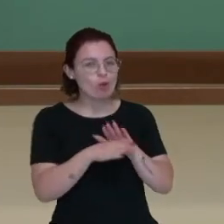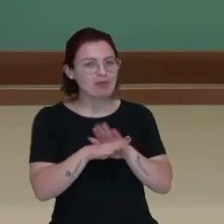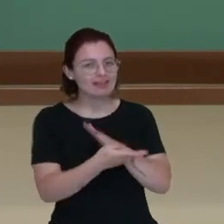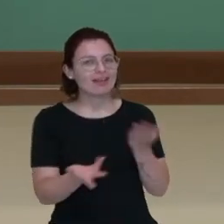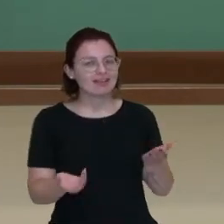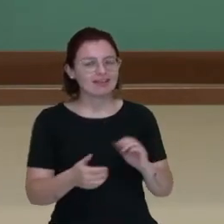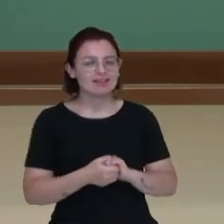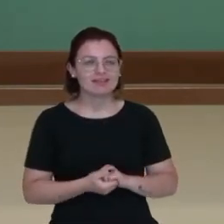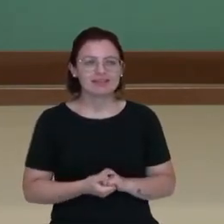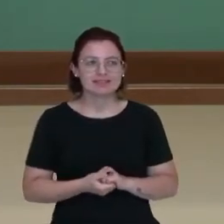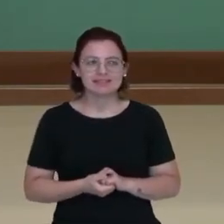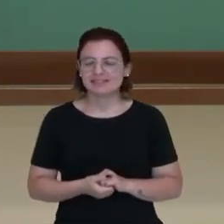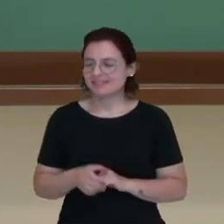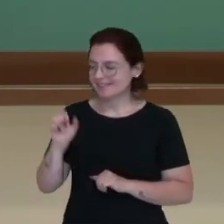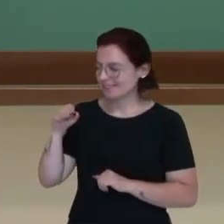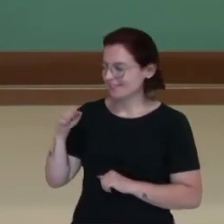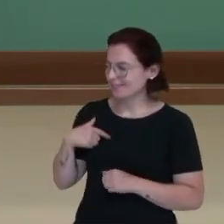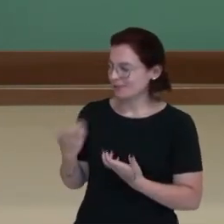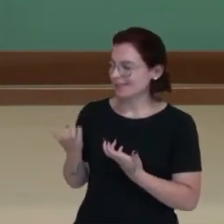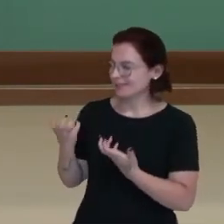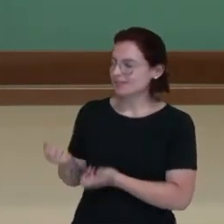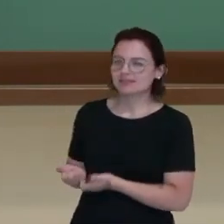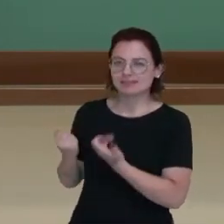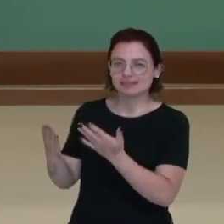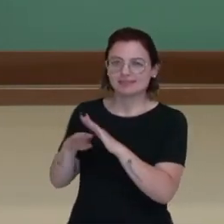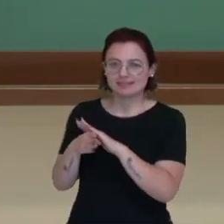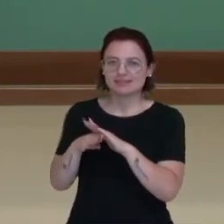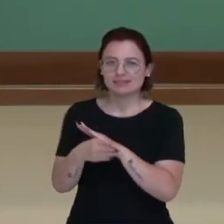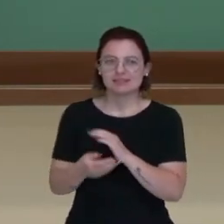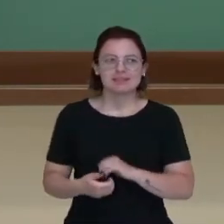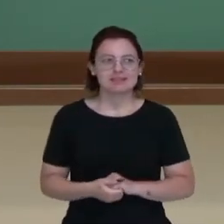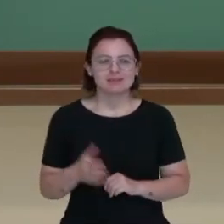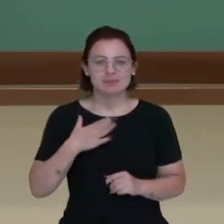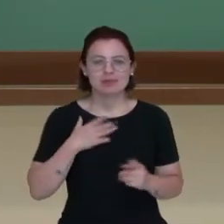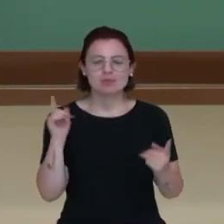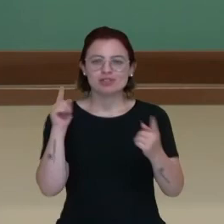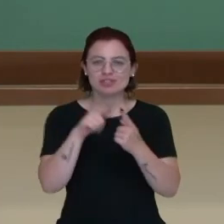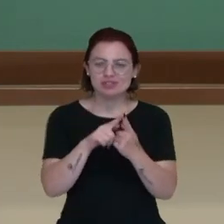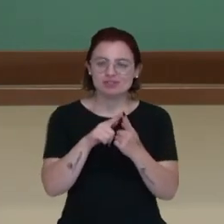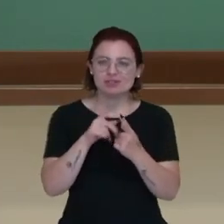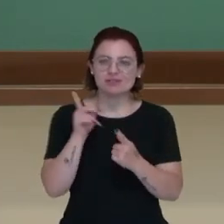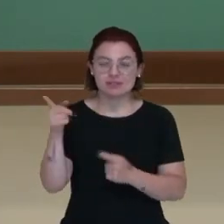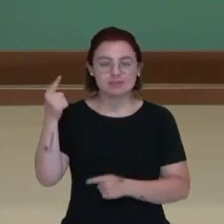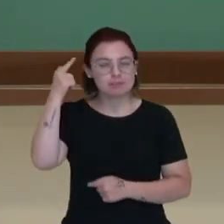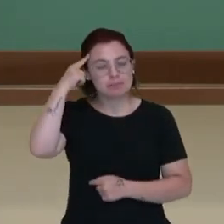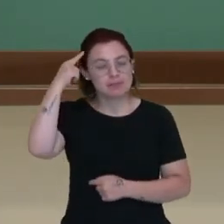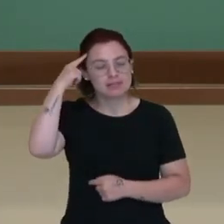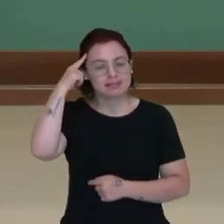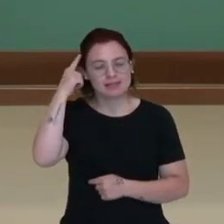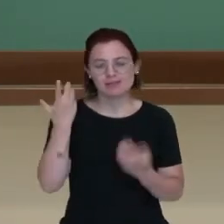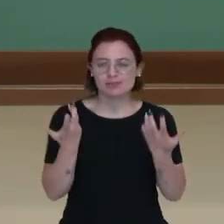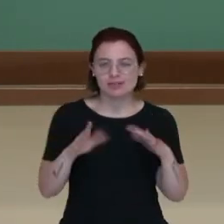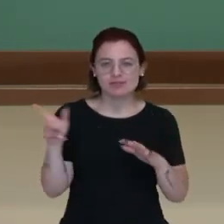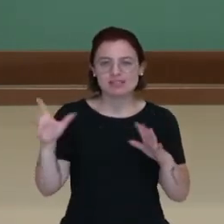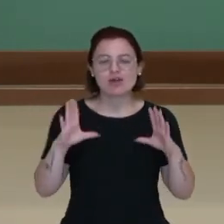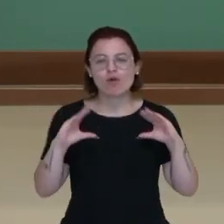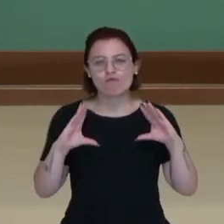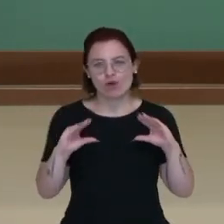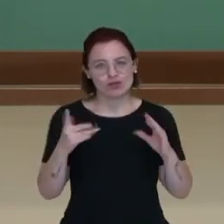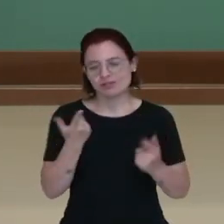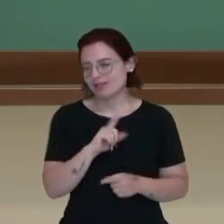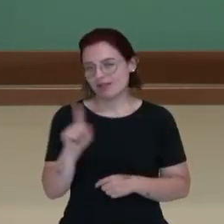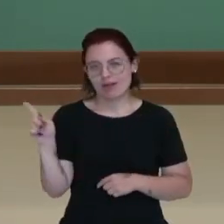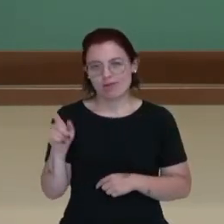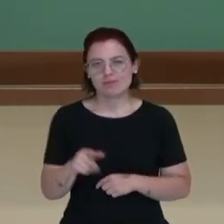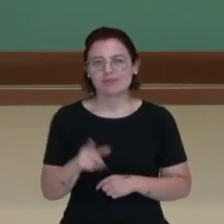professor. É isso que eu queria, tá? Esse é o meu objetivo, tirar você da sua zona de conforto, botar